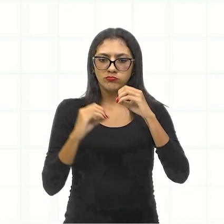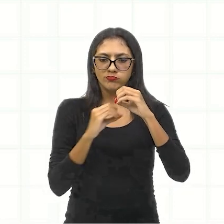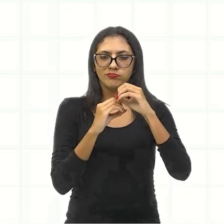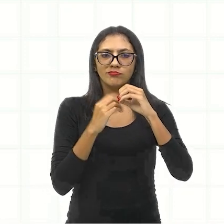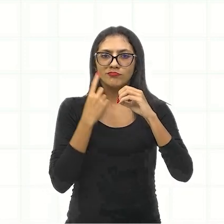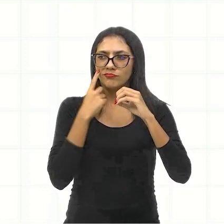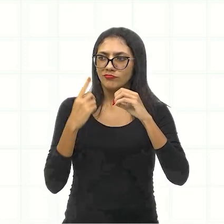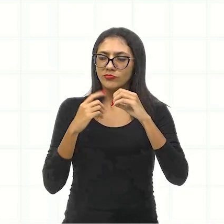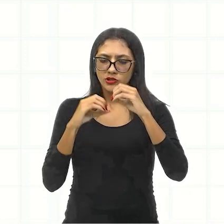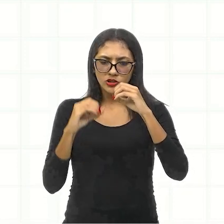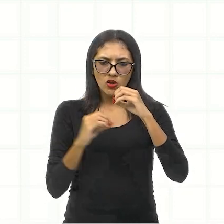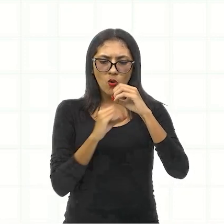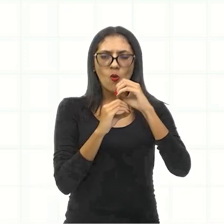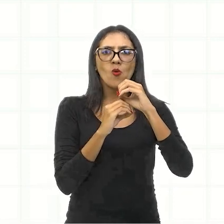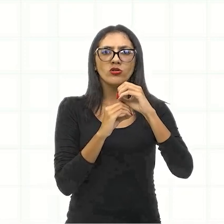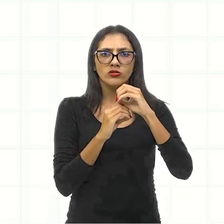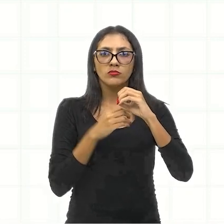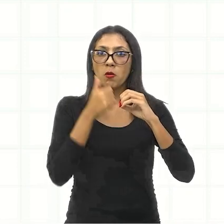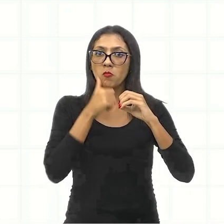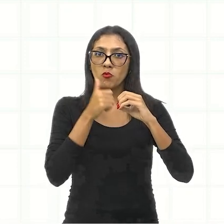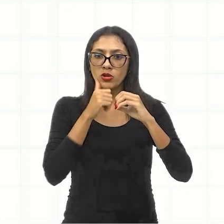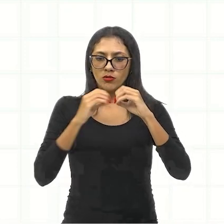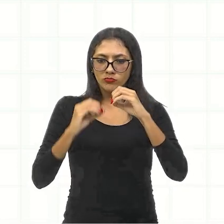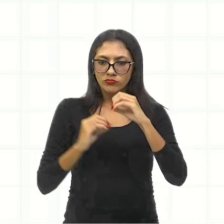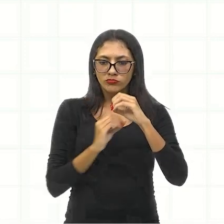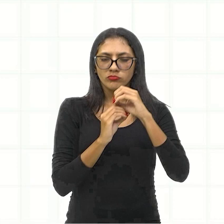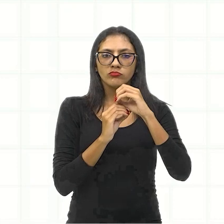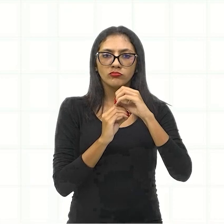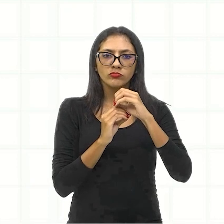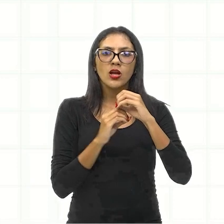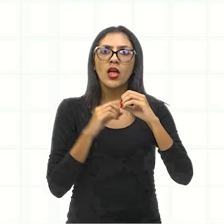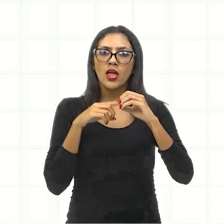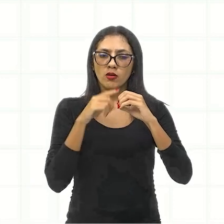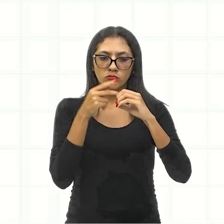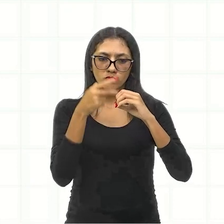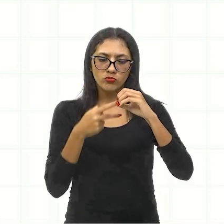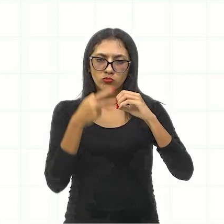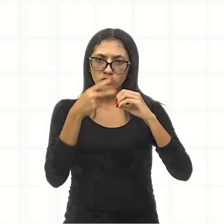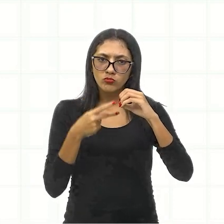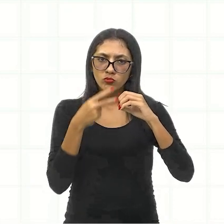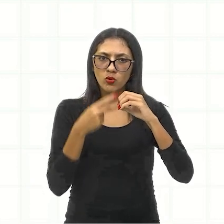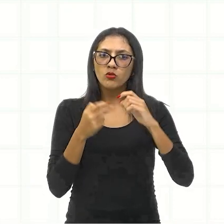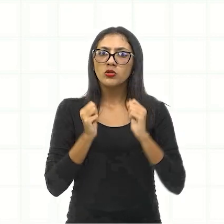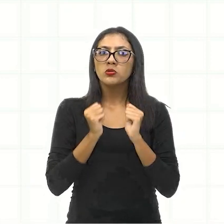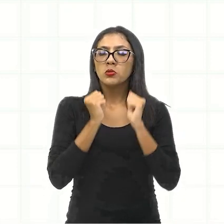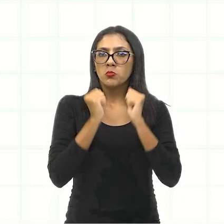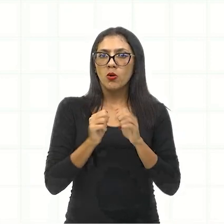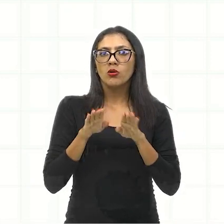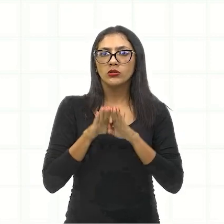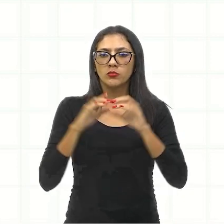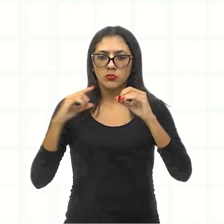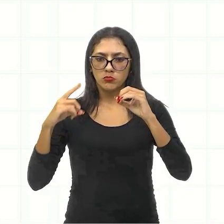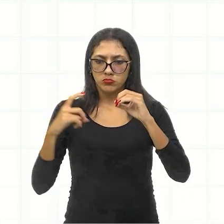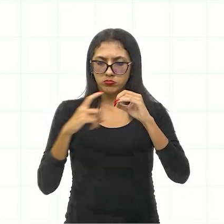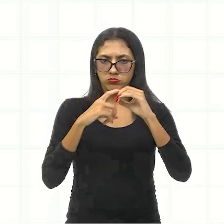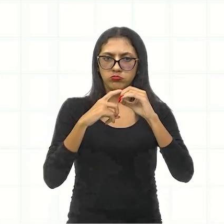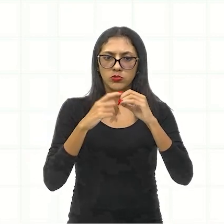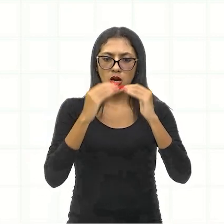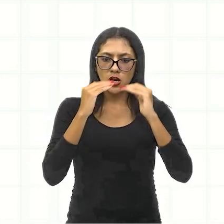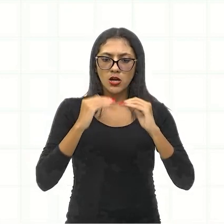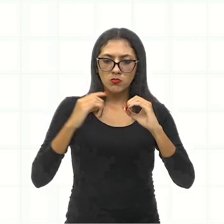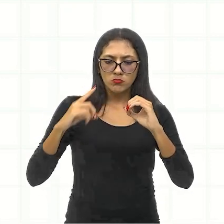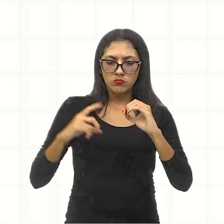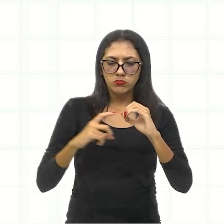óvulos, né? Se ela liberar 2 óvulos, e eles podem ser fecundados por 2 espermatozoides. Olha aí, cada óvulo